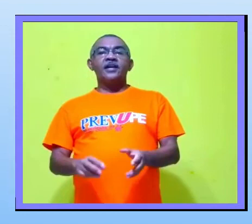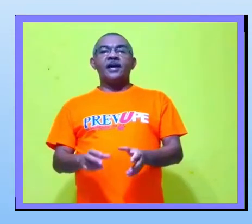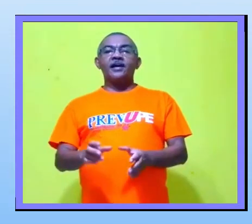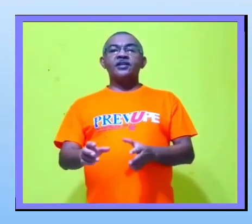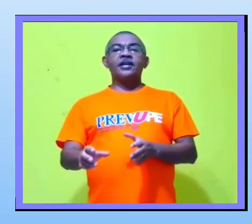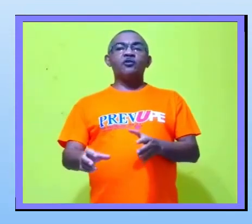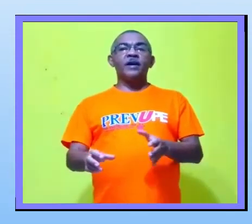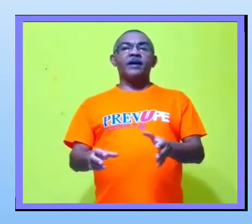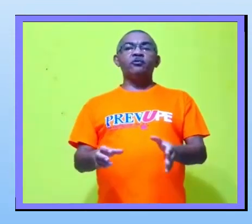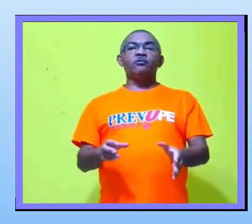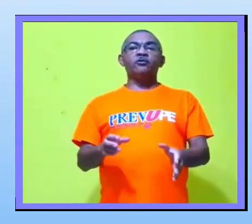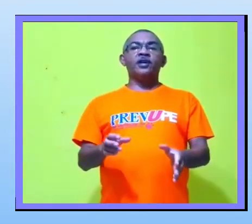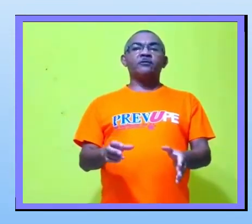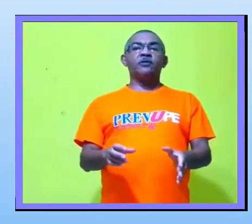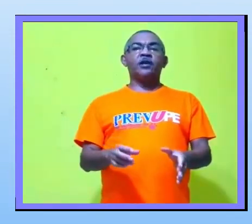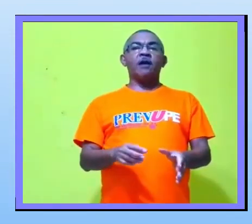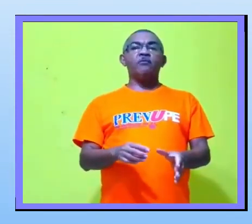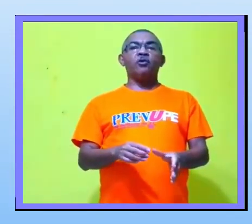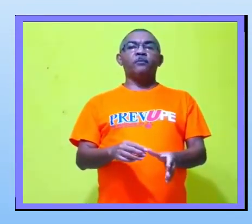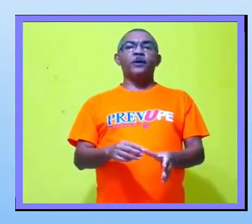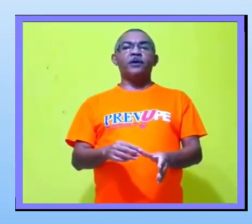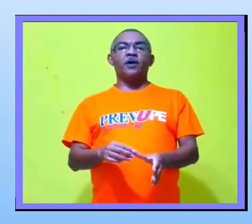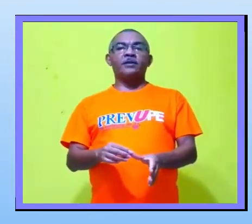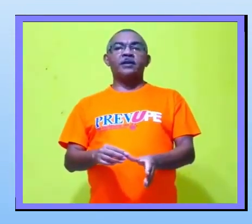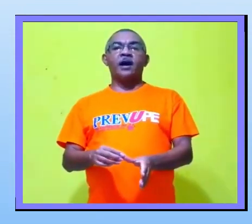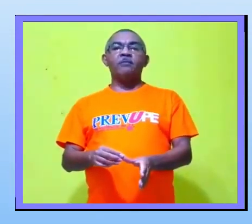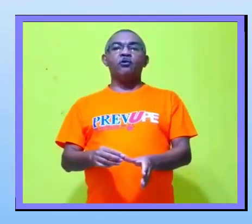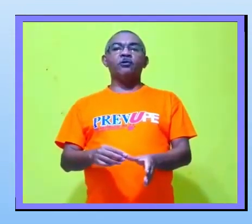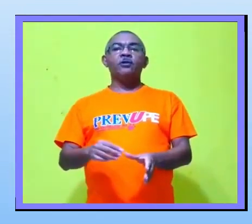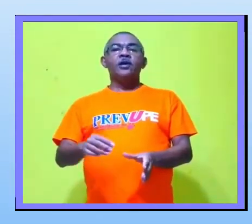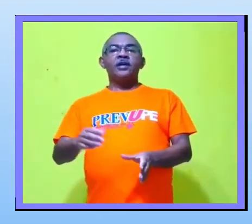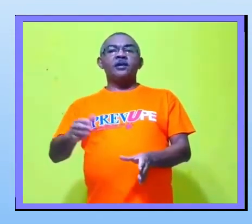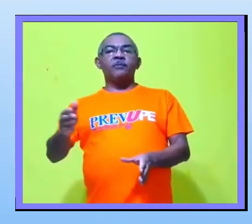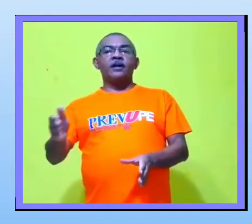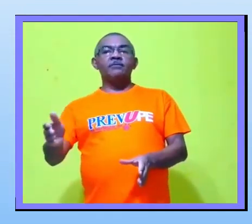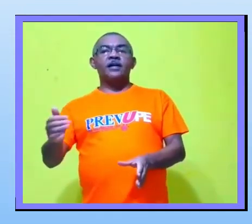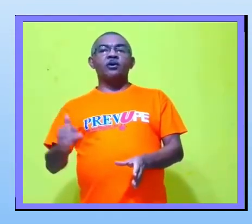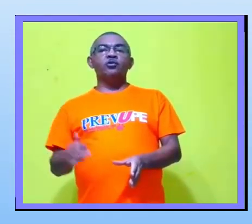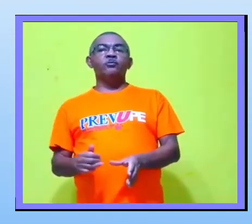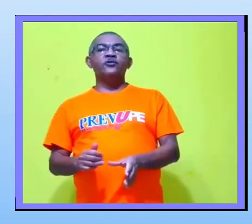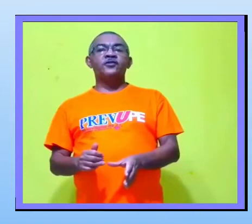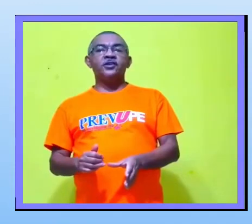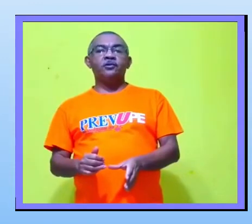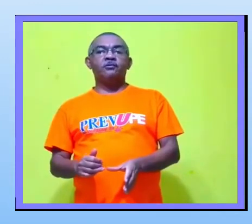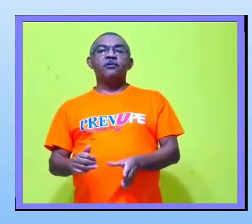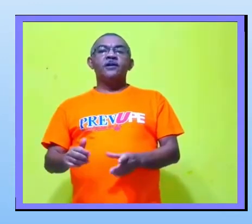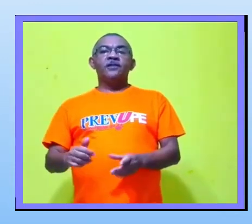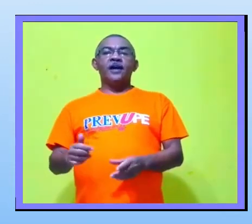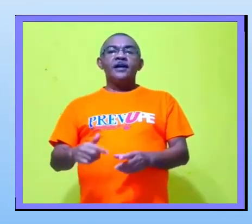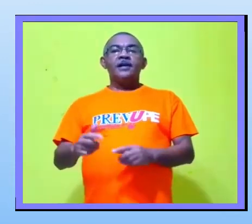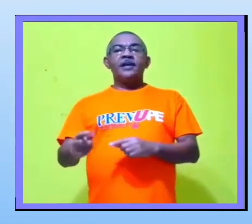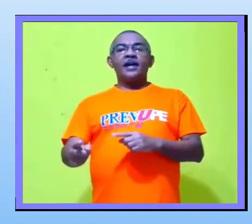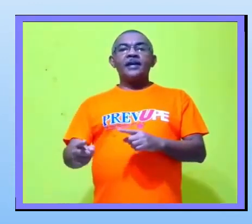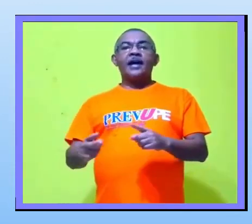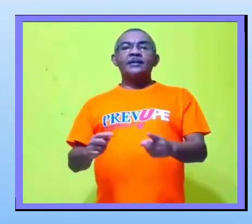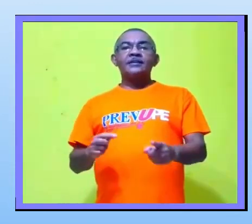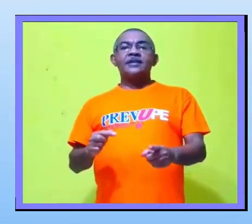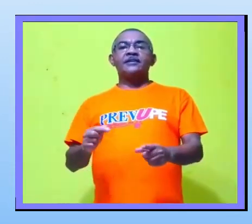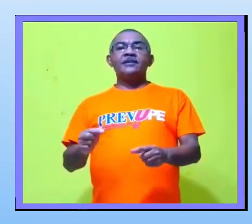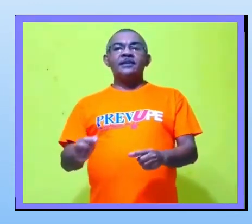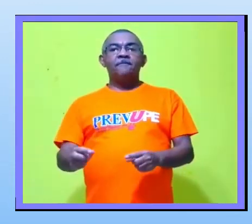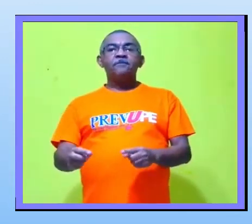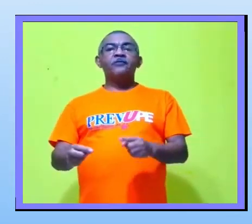CH3, e aí a gente enumera o número de átomos de carbono, o primeiro átomo de carbono, e enumeramos até o número 5, né? E aí